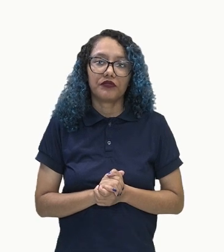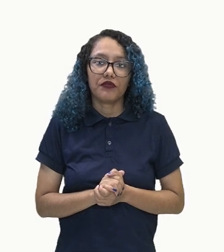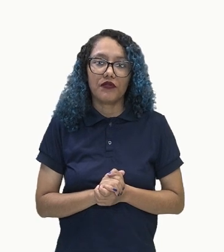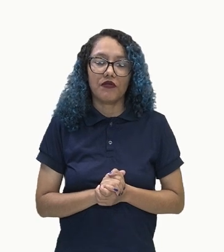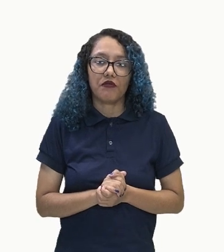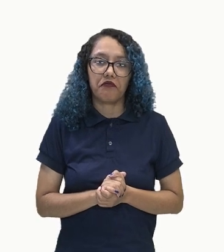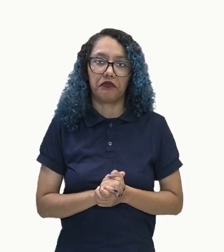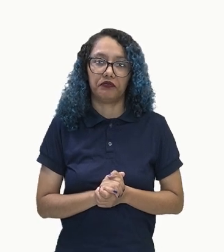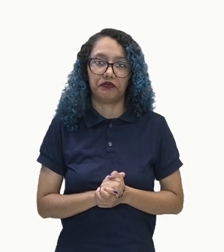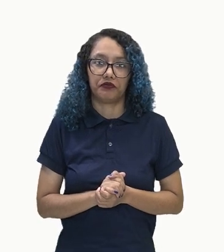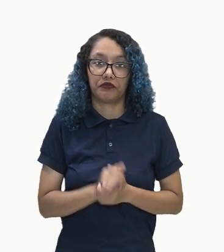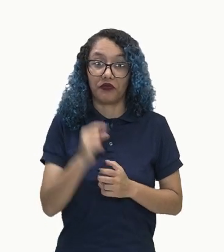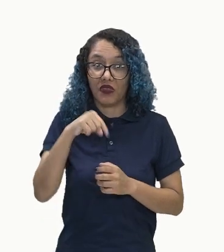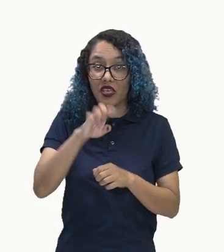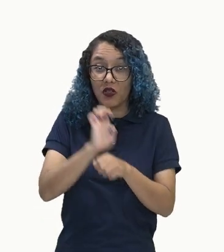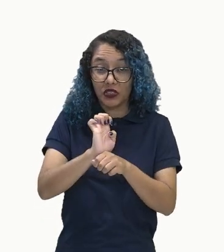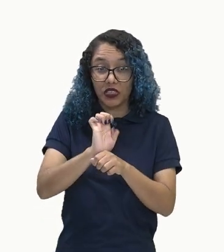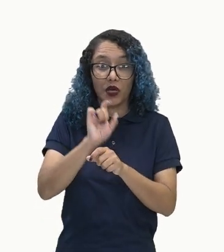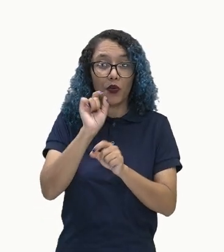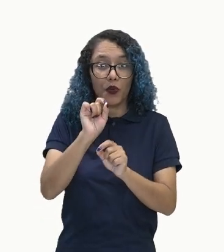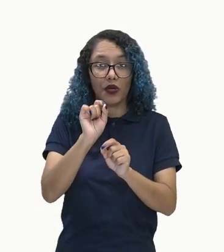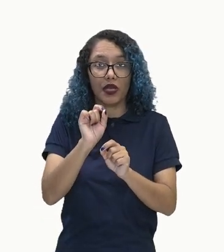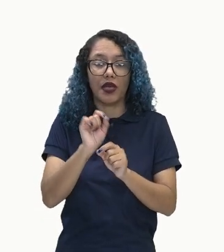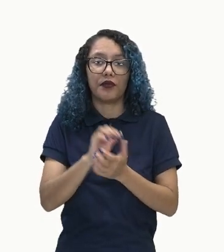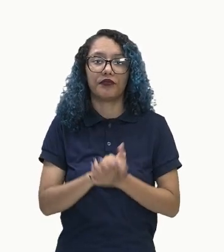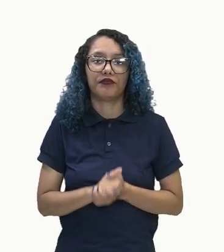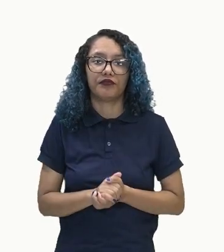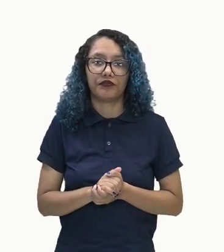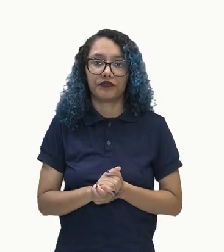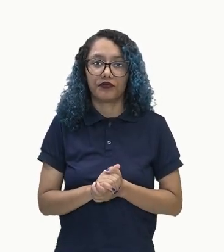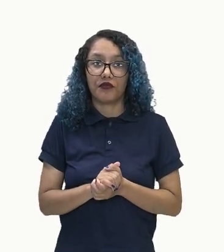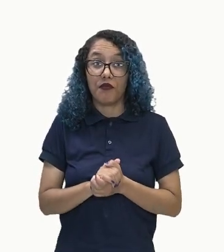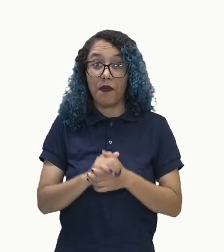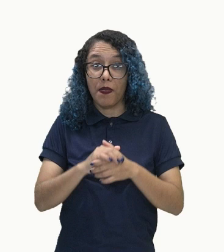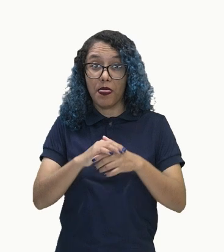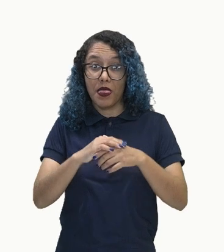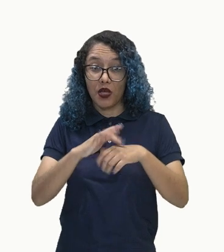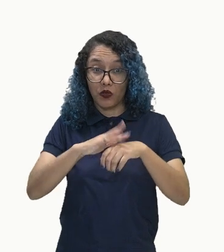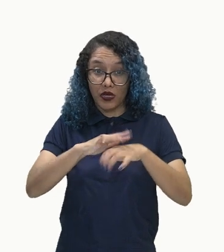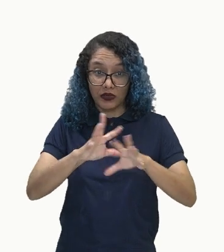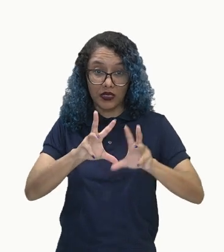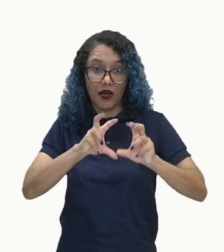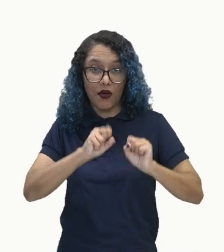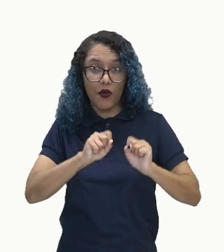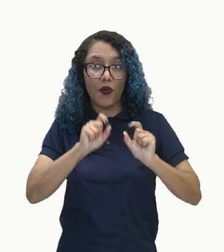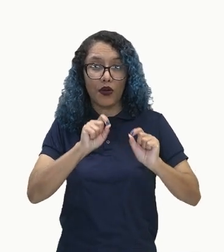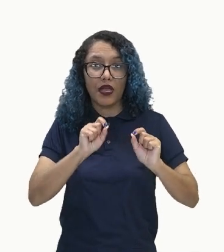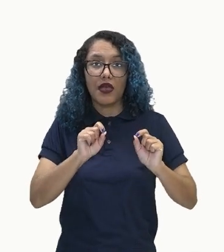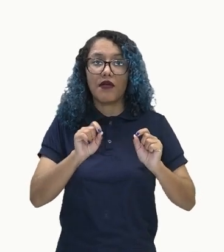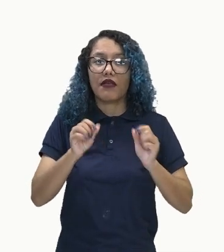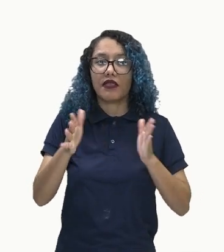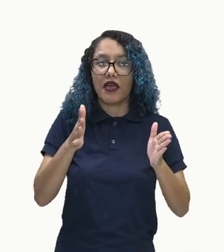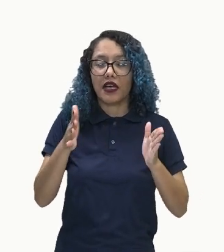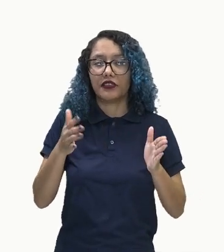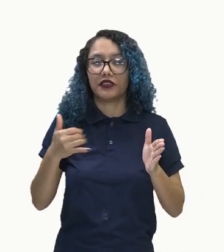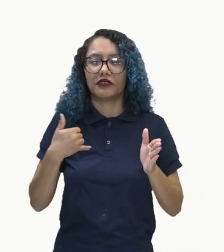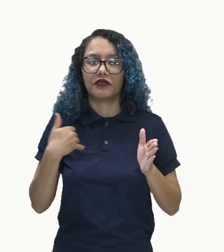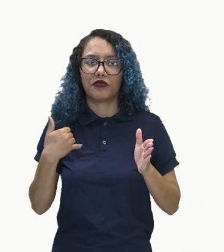está entre uma faixa etária de 20 e 35 anos, que representa aí